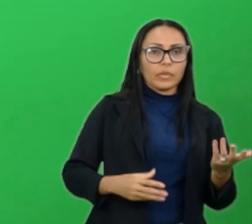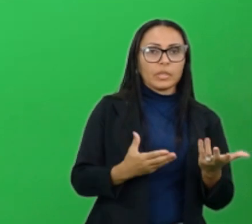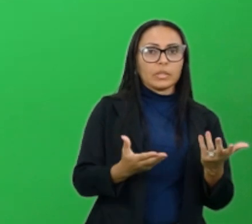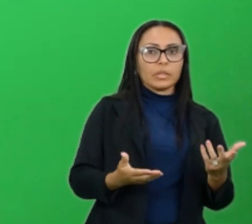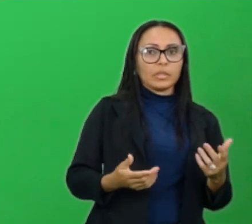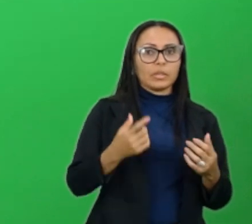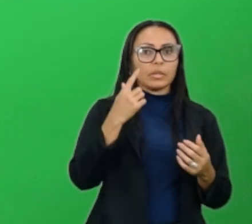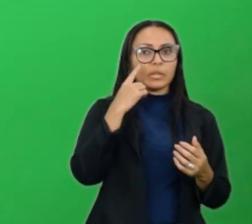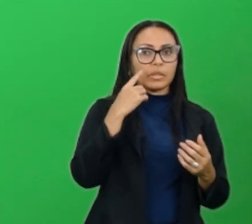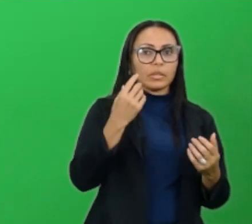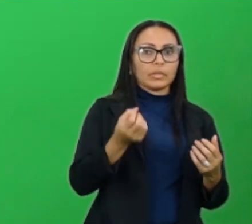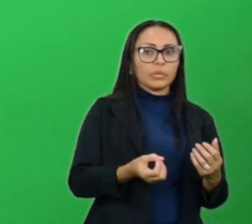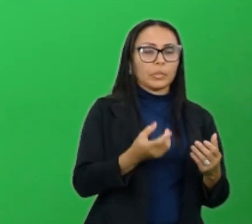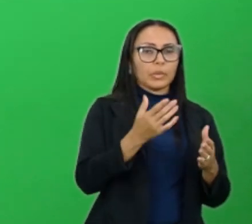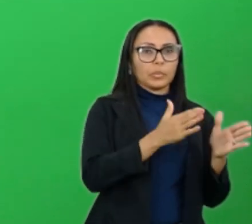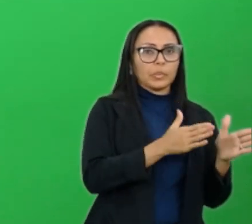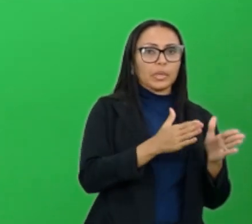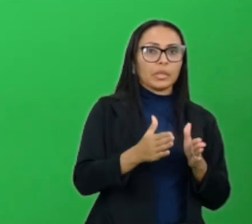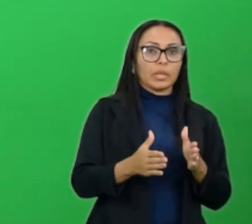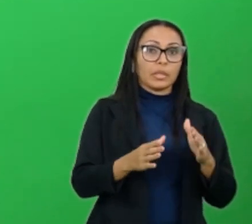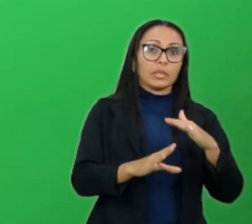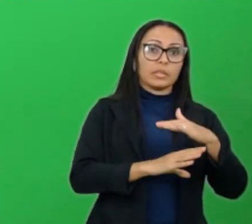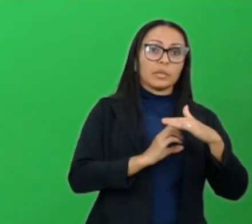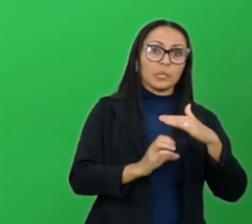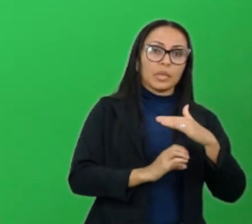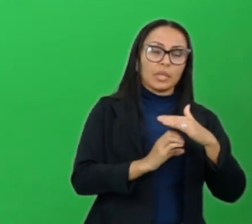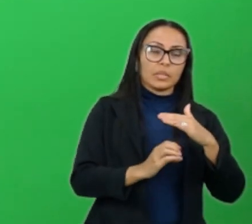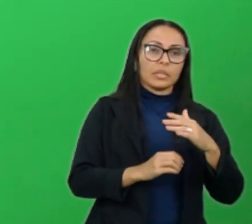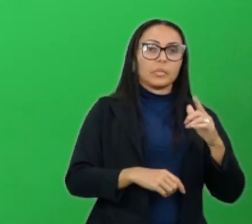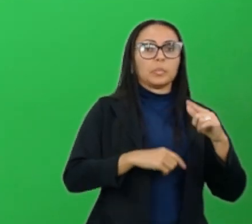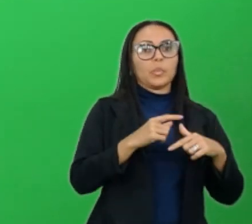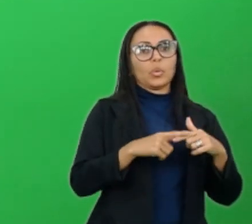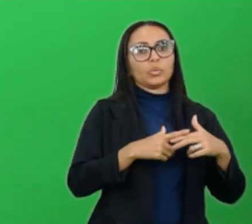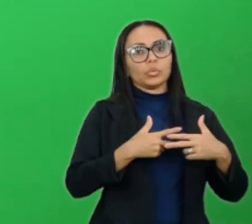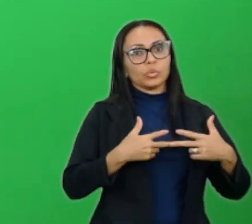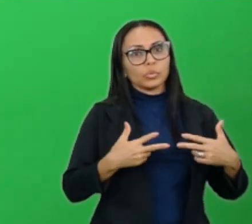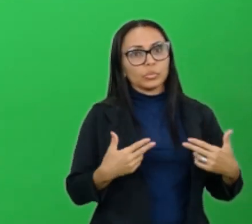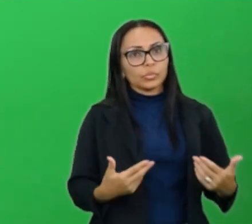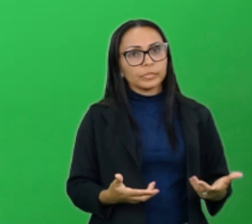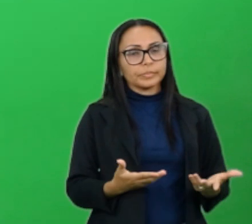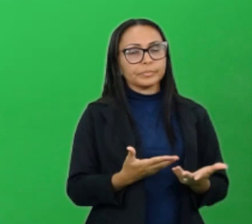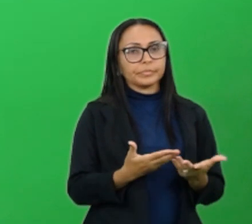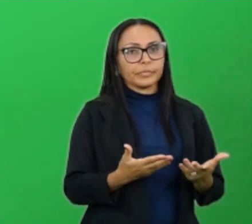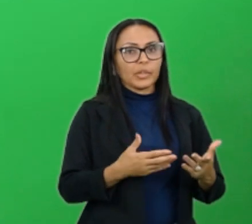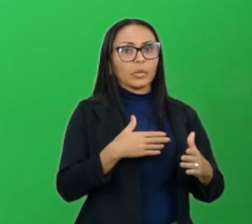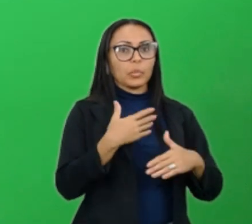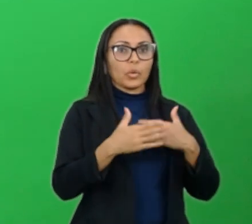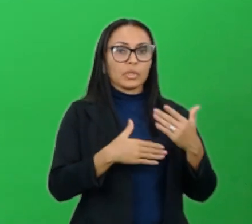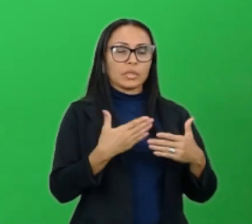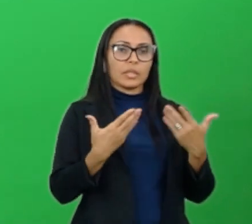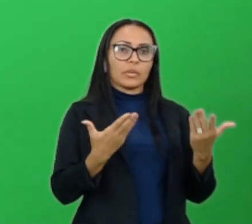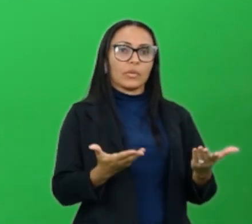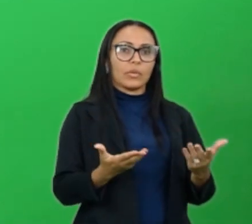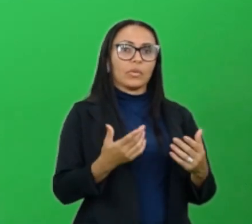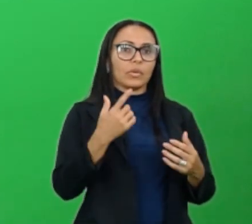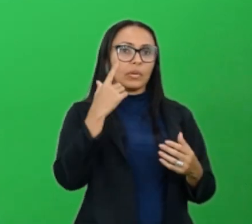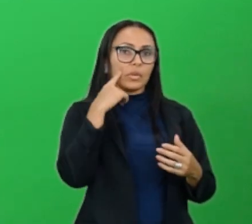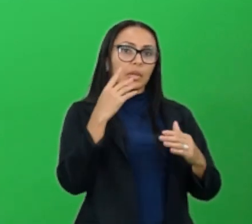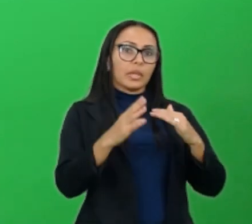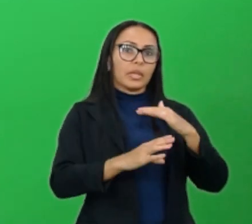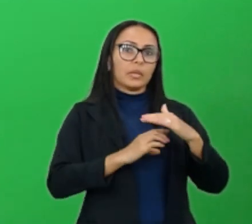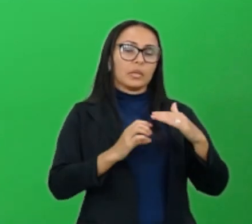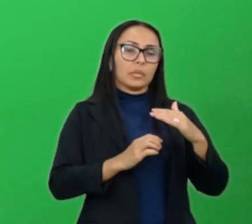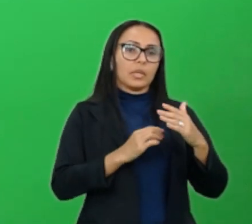e médias empresas com inovações de produto, com inovações de processos de negócios, empresas inovadoras colaborando com